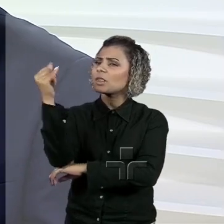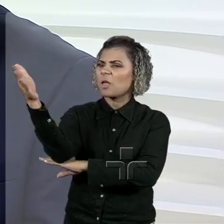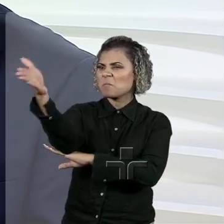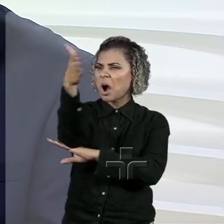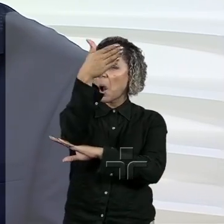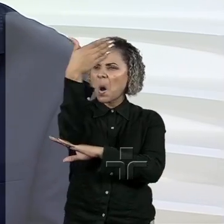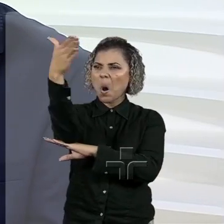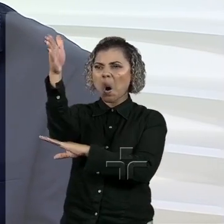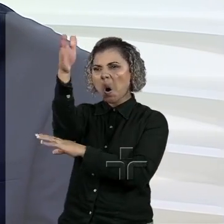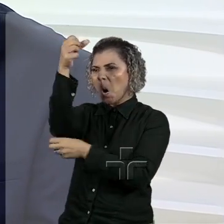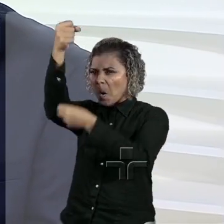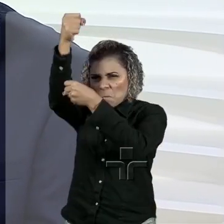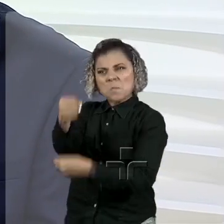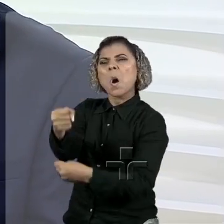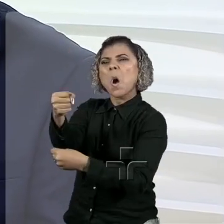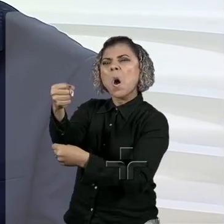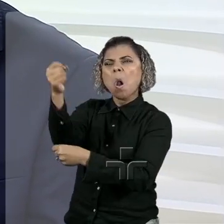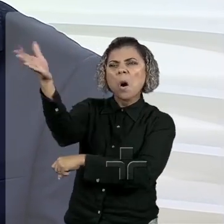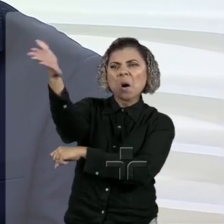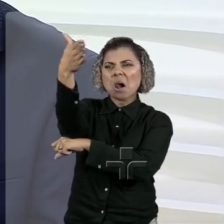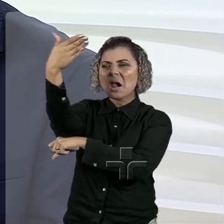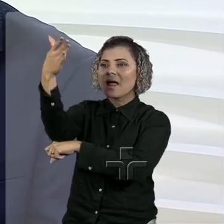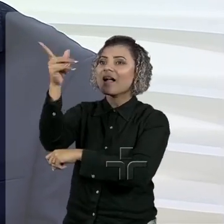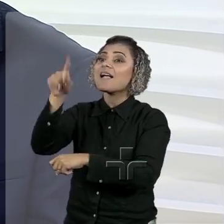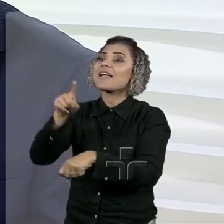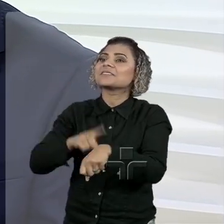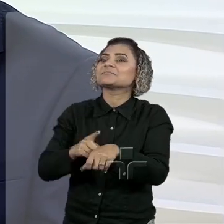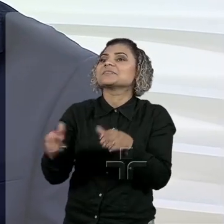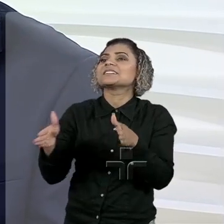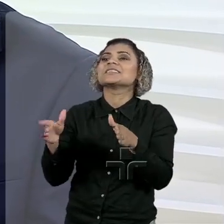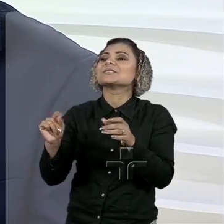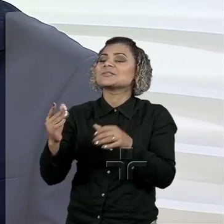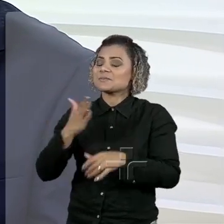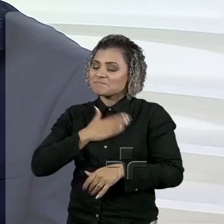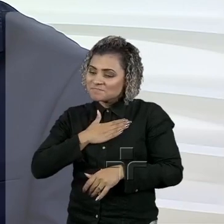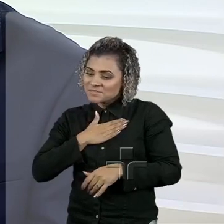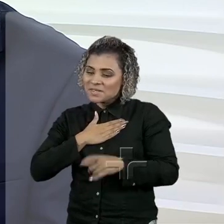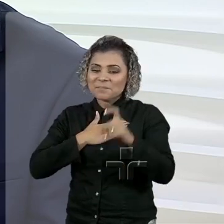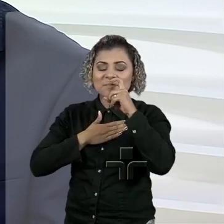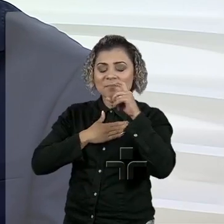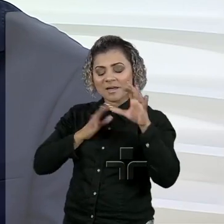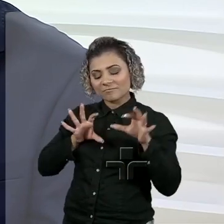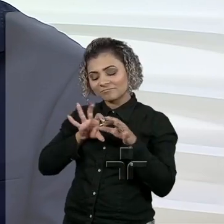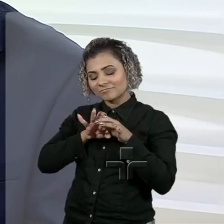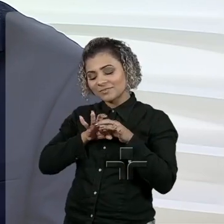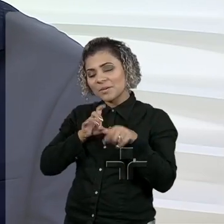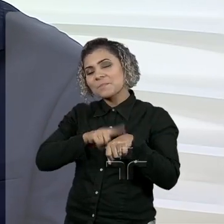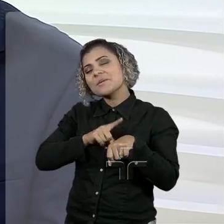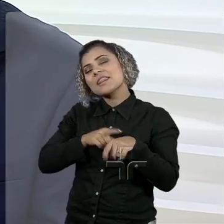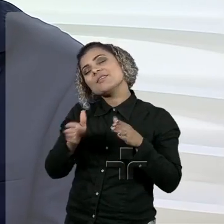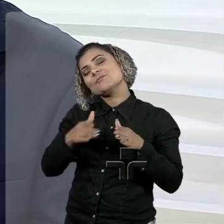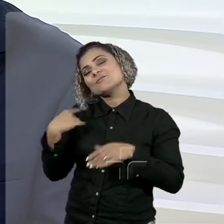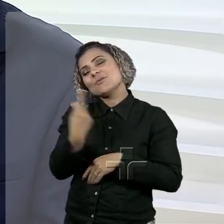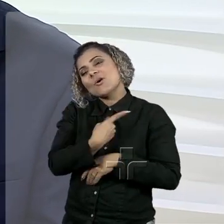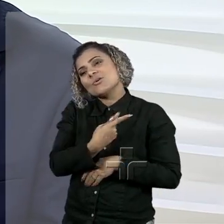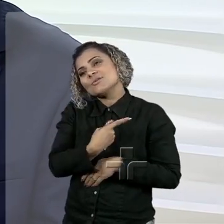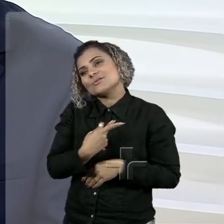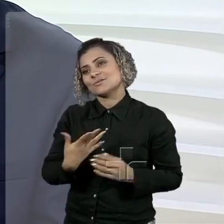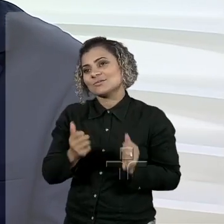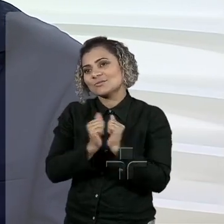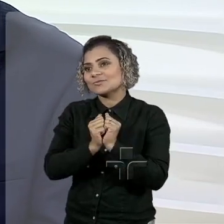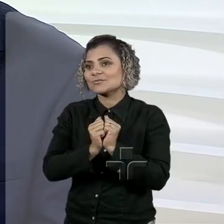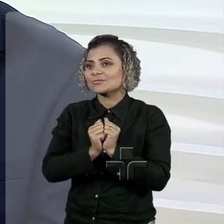um momento de ligação da minha ligação com meu pai. Era uma coisa para mim